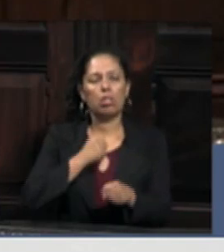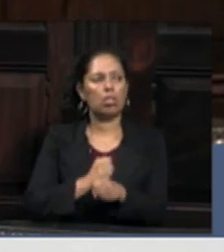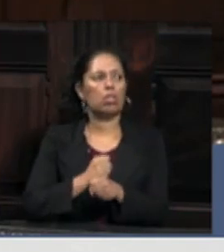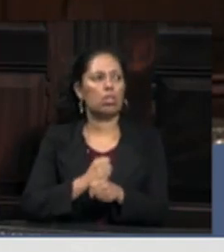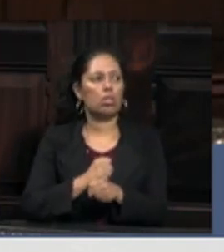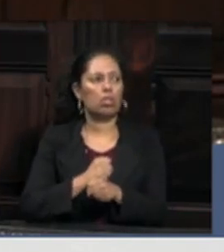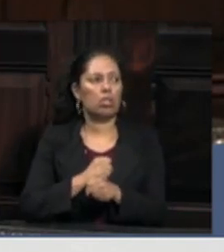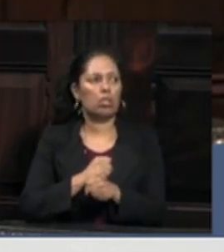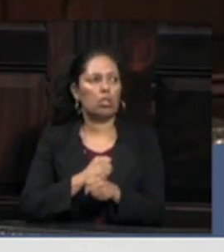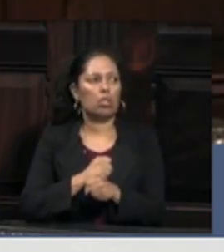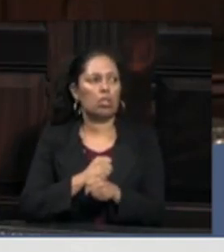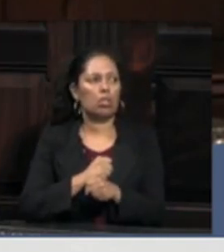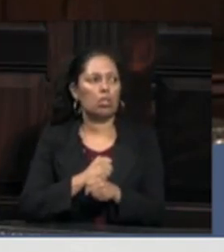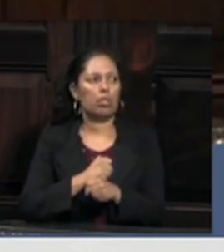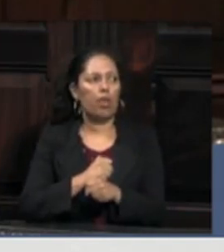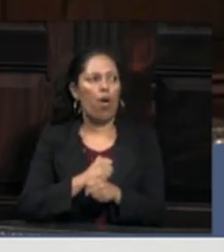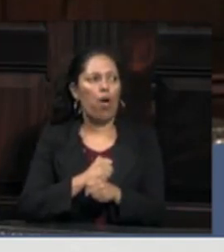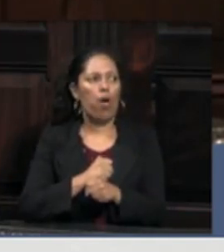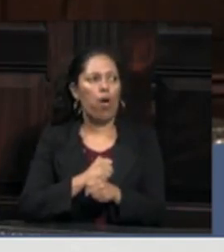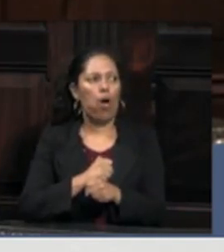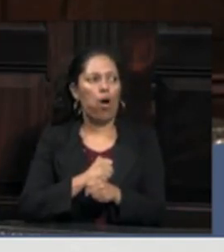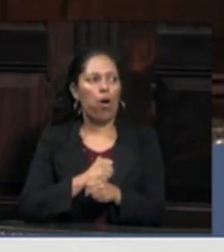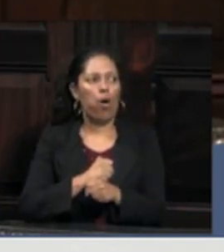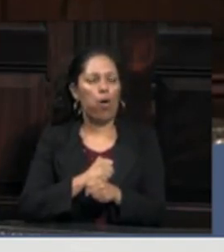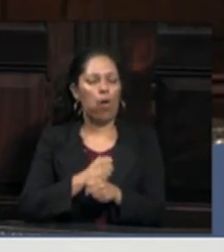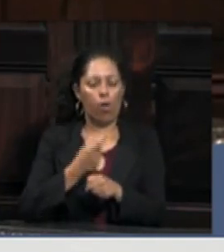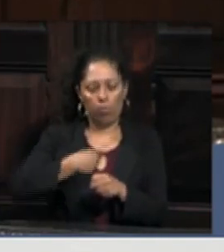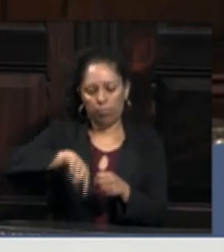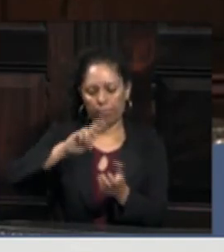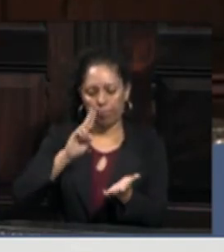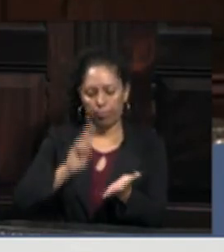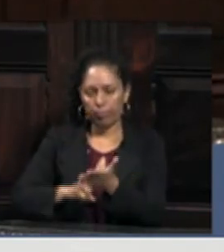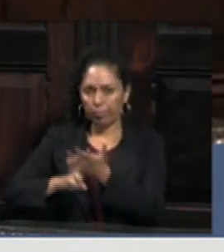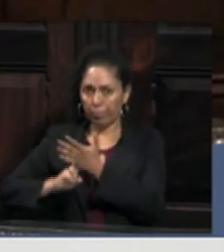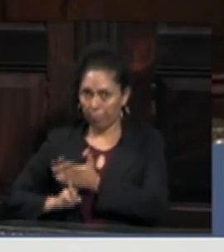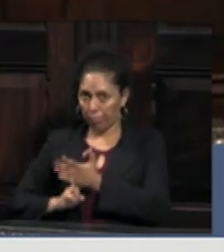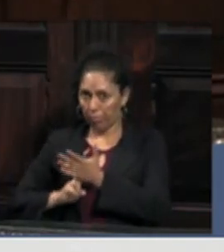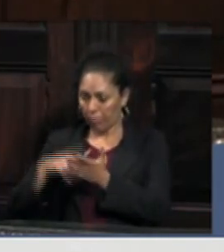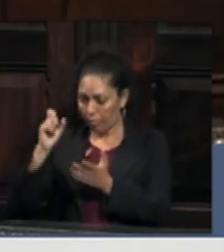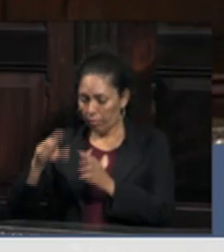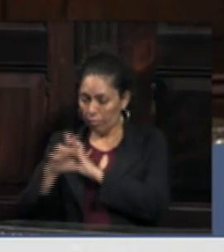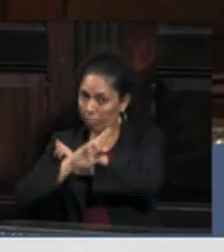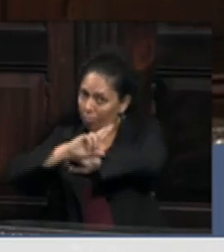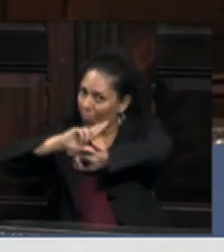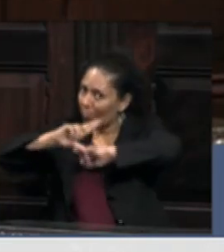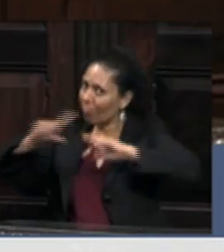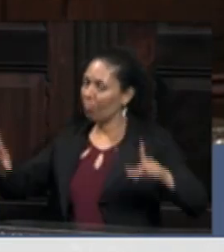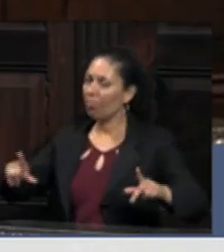o pago seja diferente do empenhado em valores cada vez maiores.